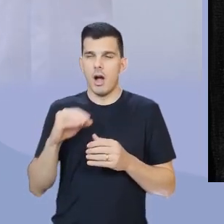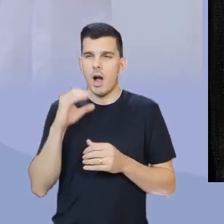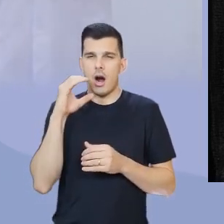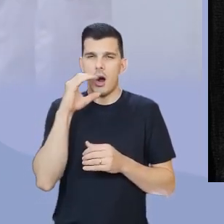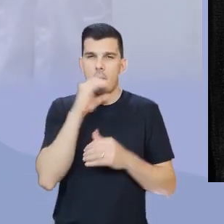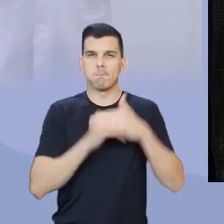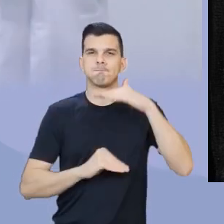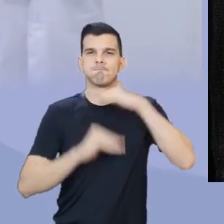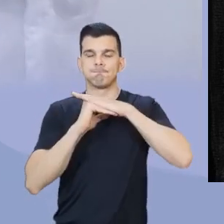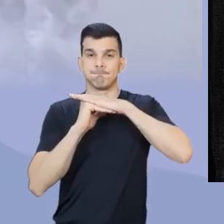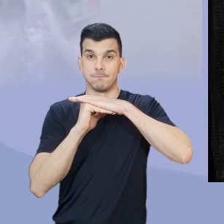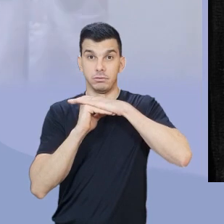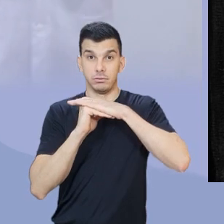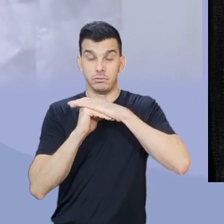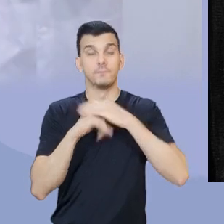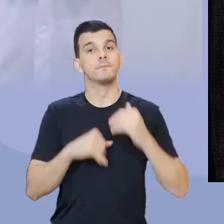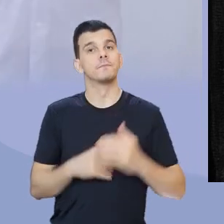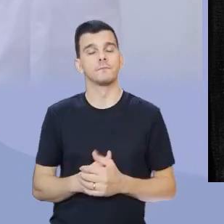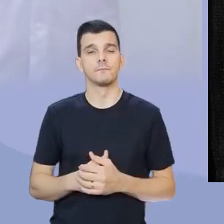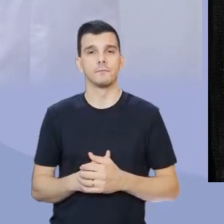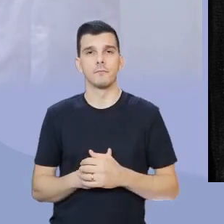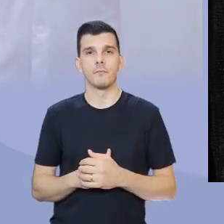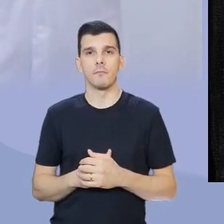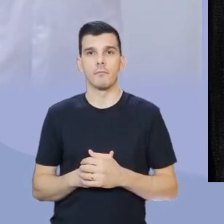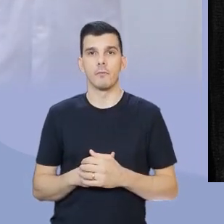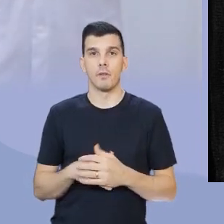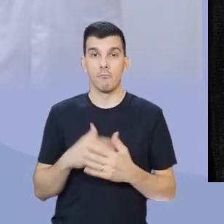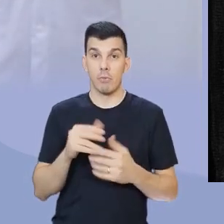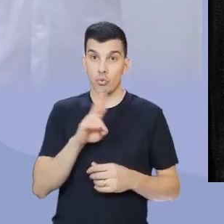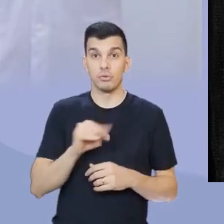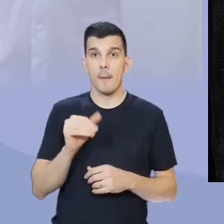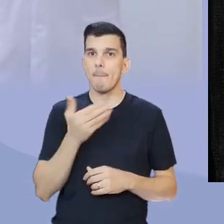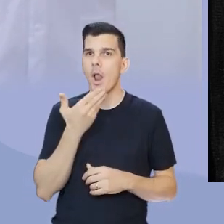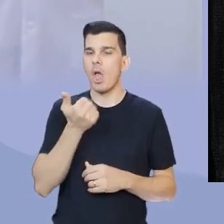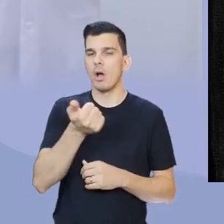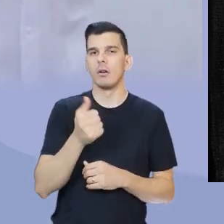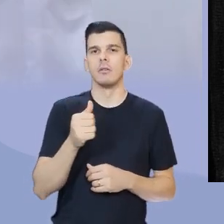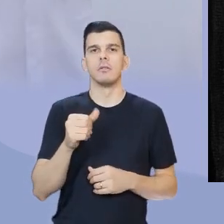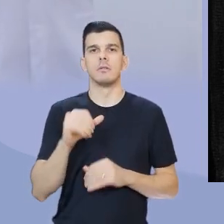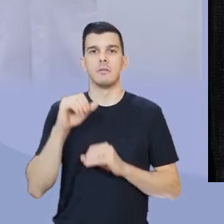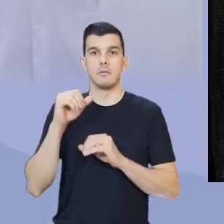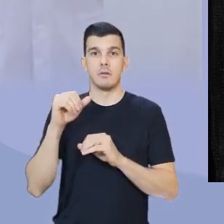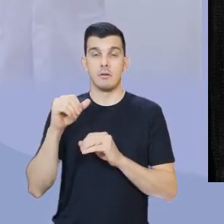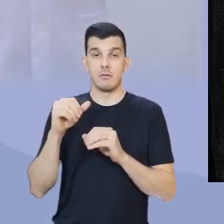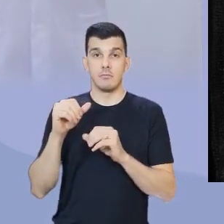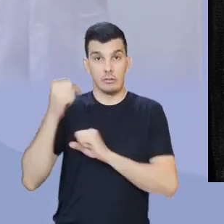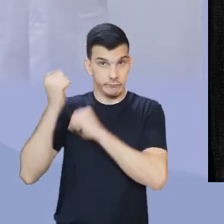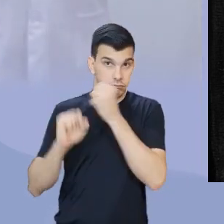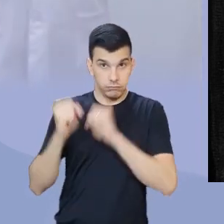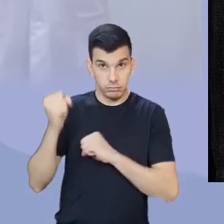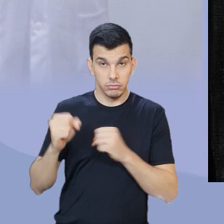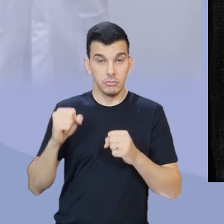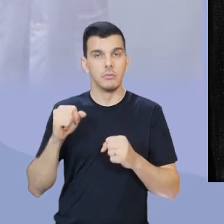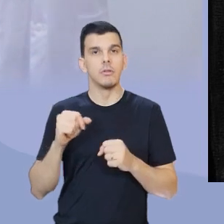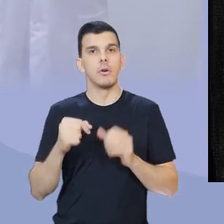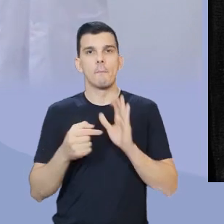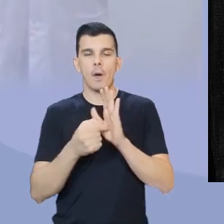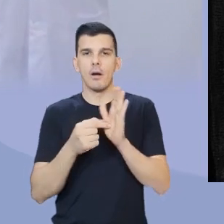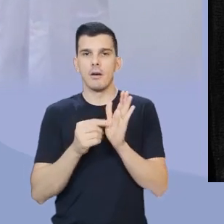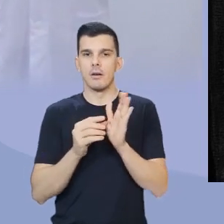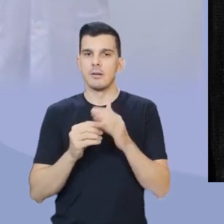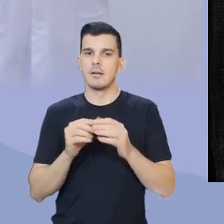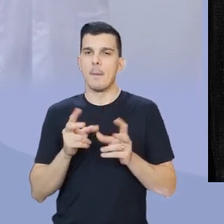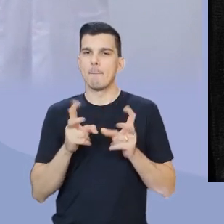o valor máximo, TM. Para maior durabilidade, seus produtos, a indústria de eletrônicos conecta sensores